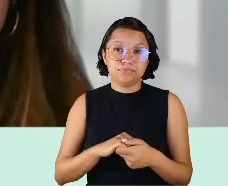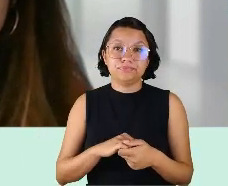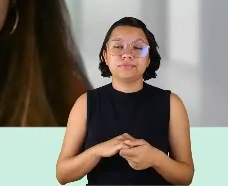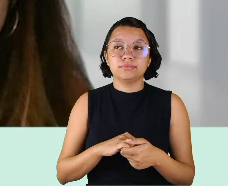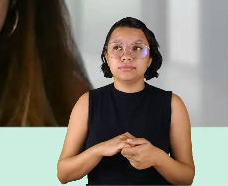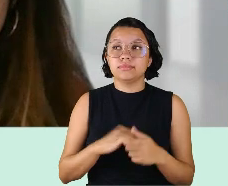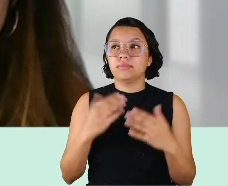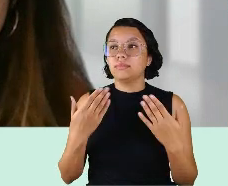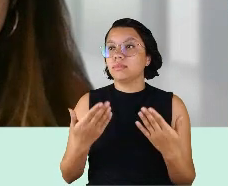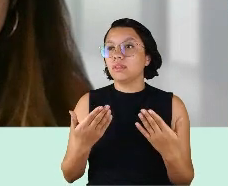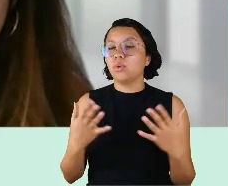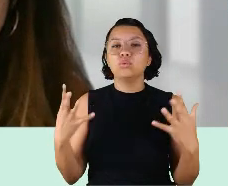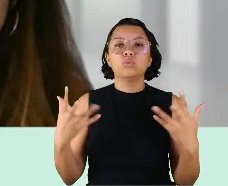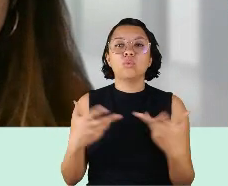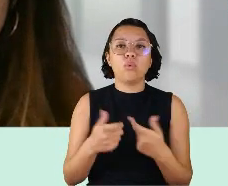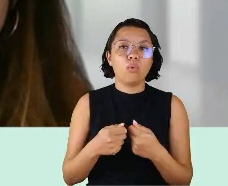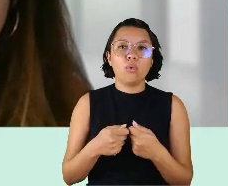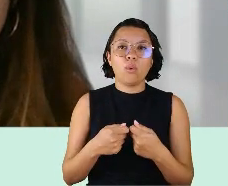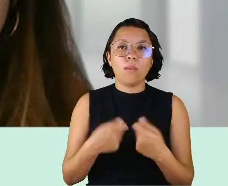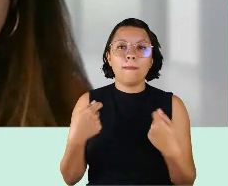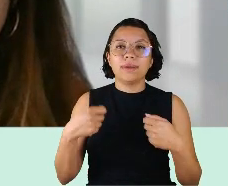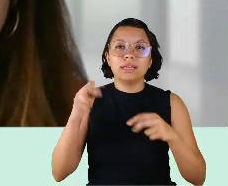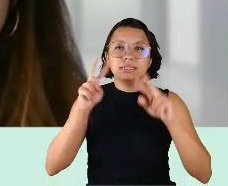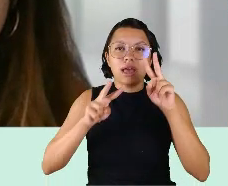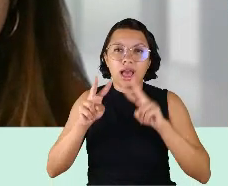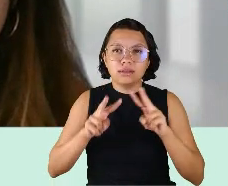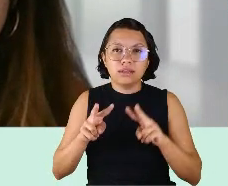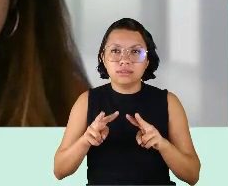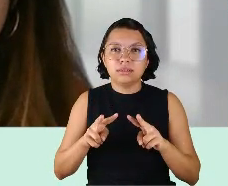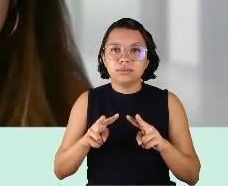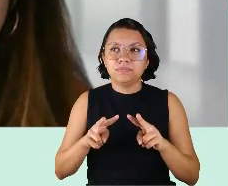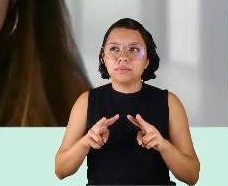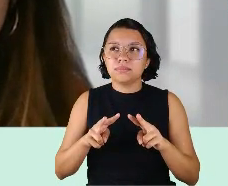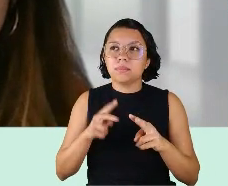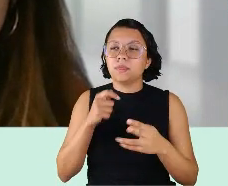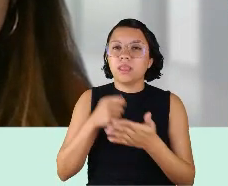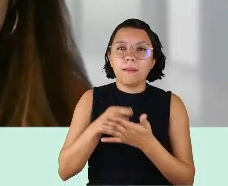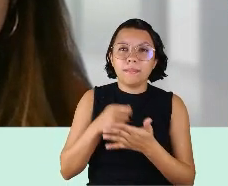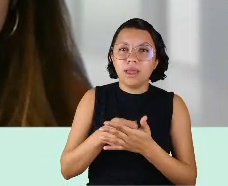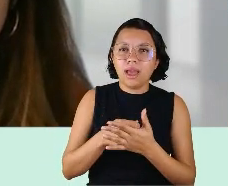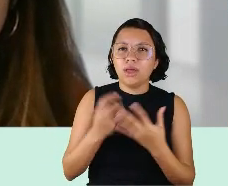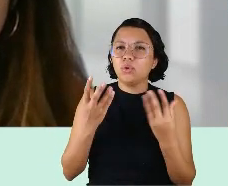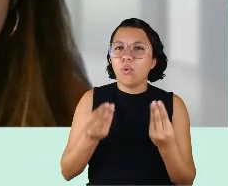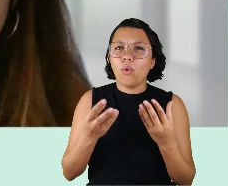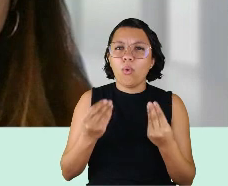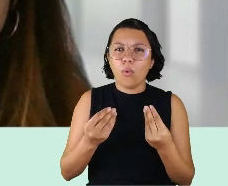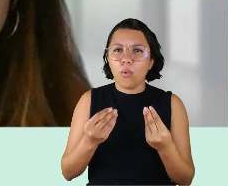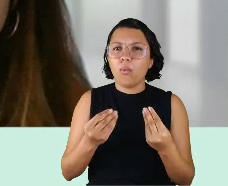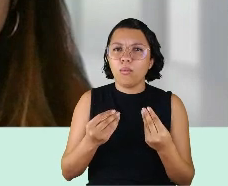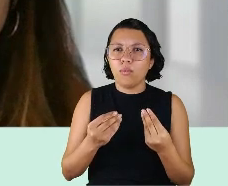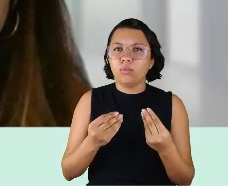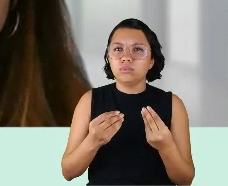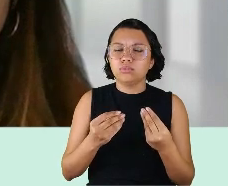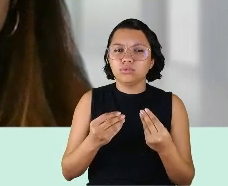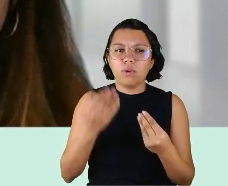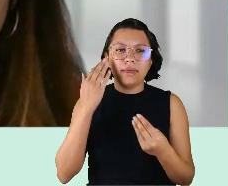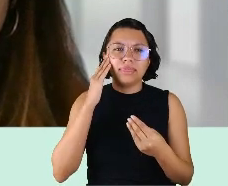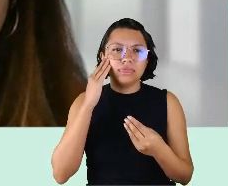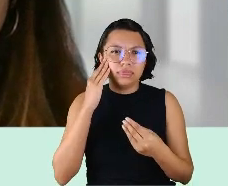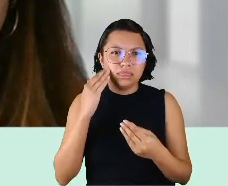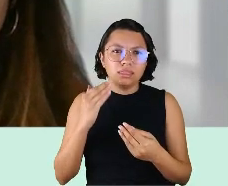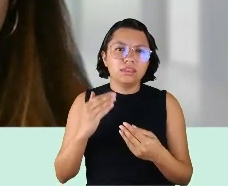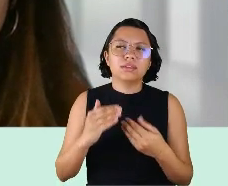Então, tudo isso aqui tem que ser analisado, aplicado com muita